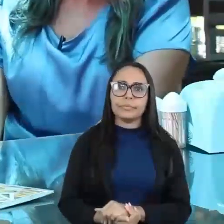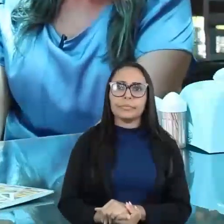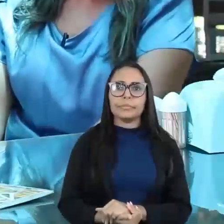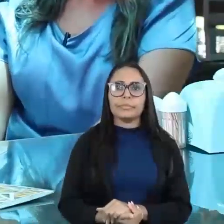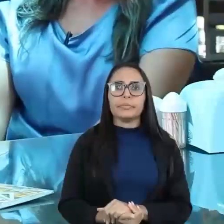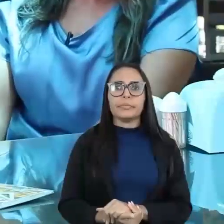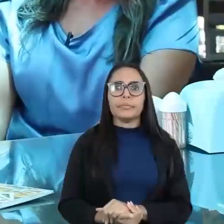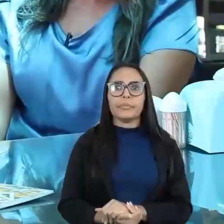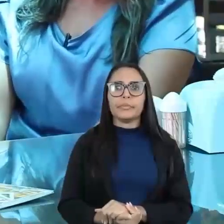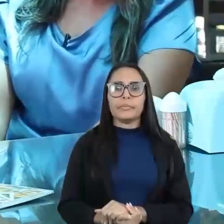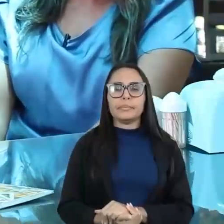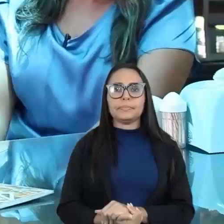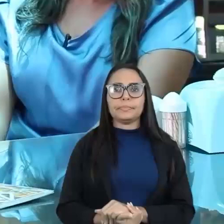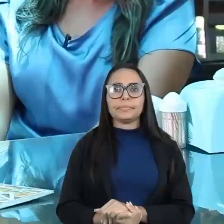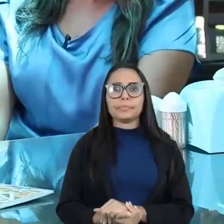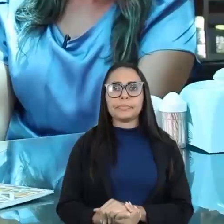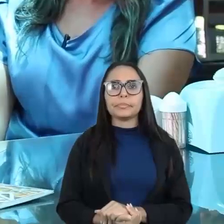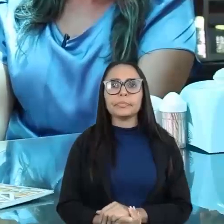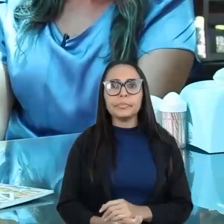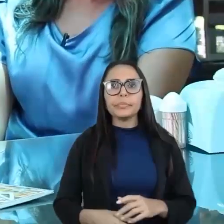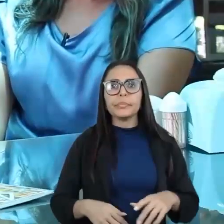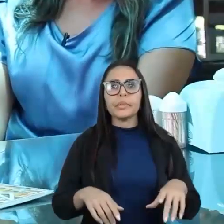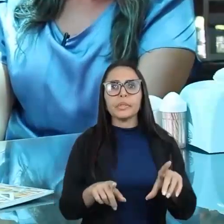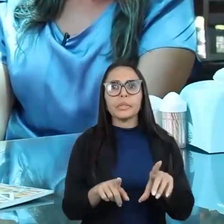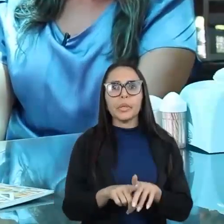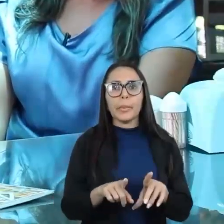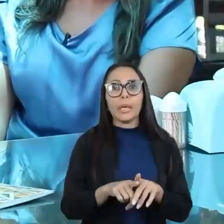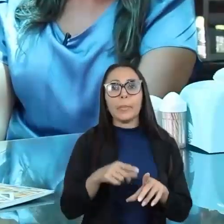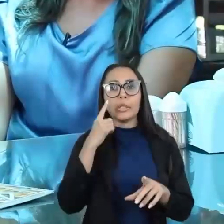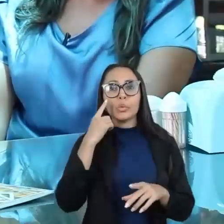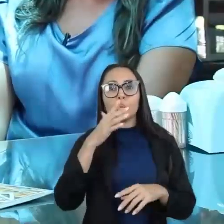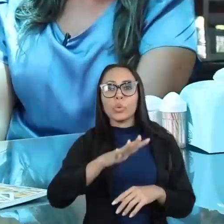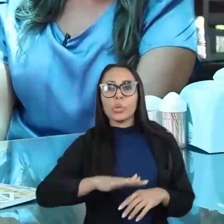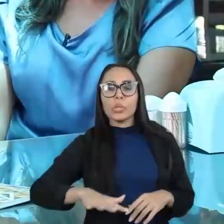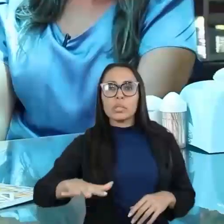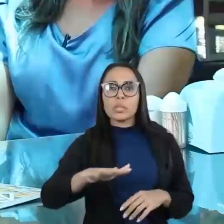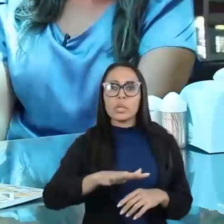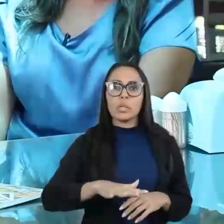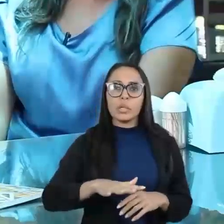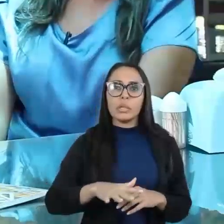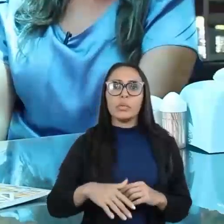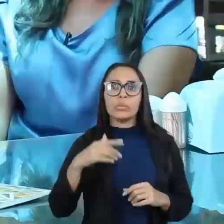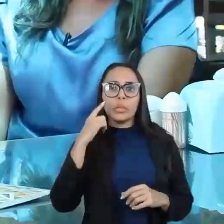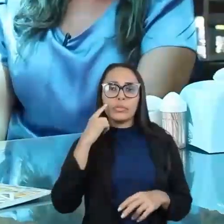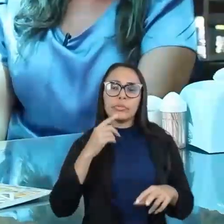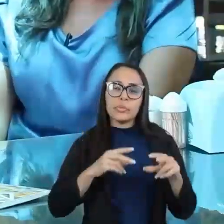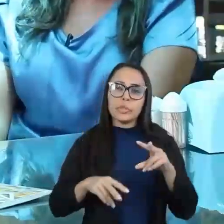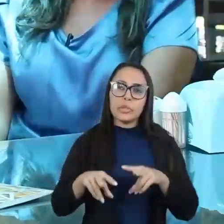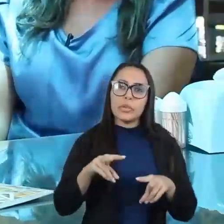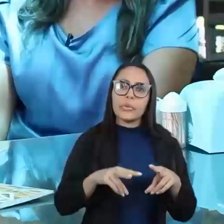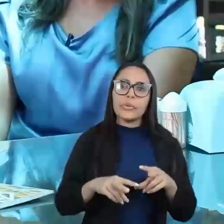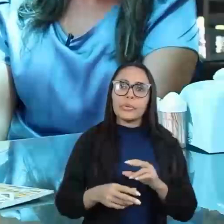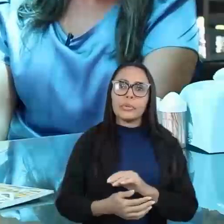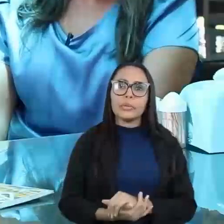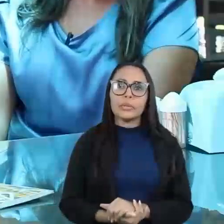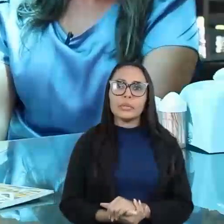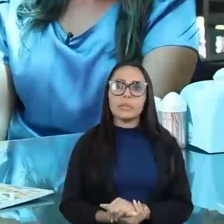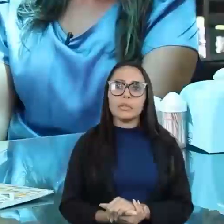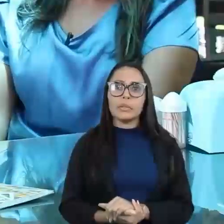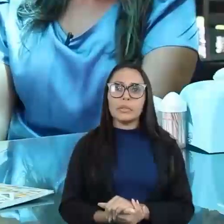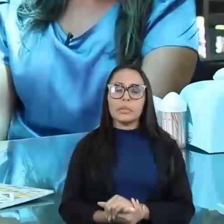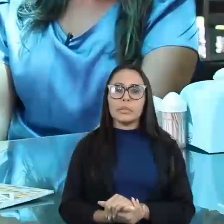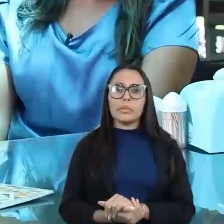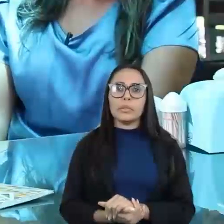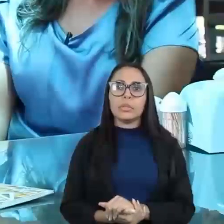interessante. E também na parte aqui do salão, que é, eu acho que é a visão do restaurante na área da gente, é